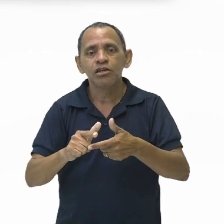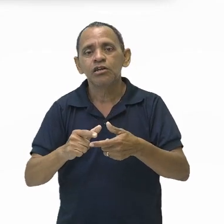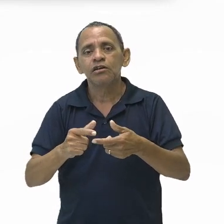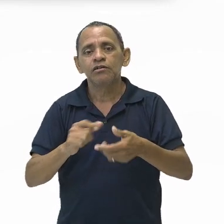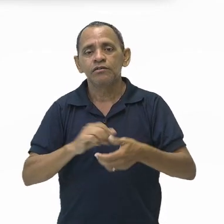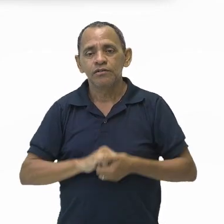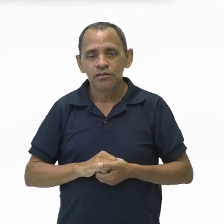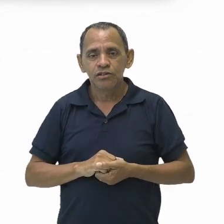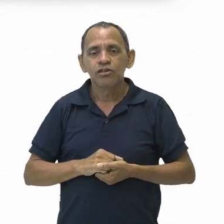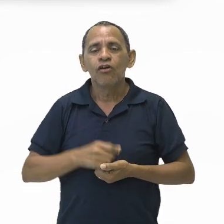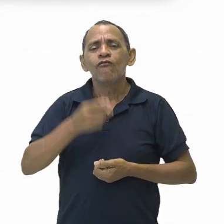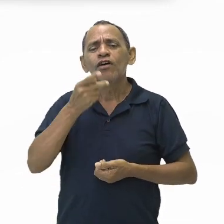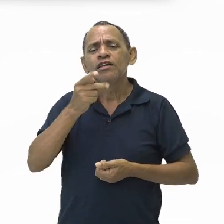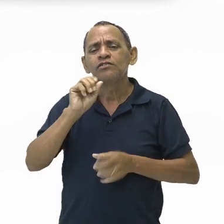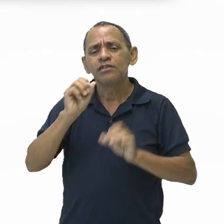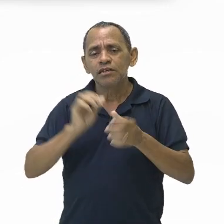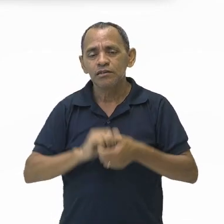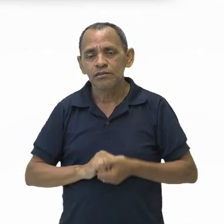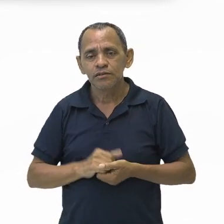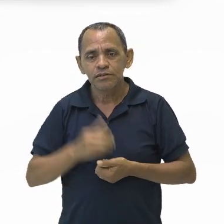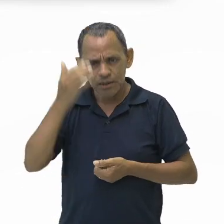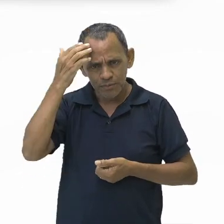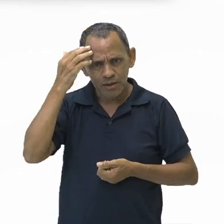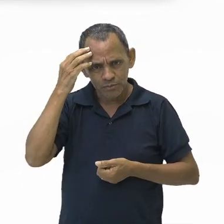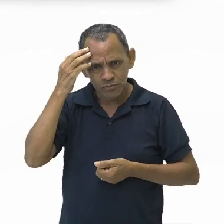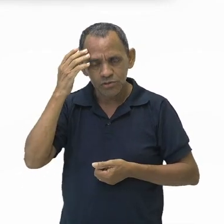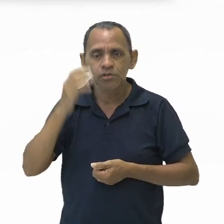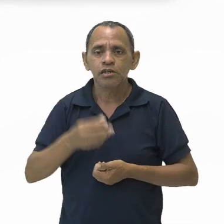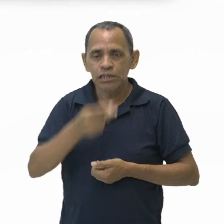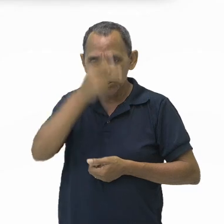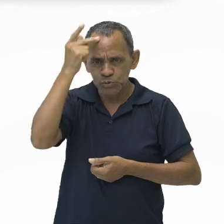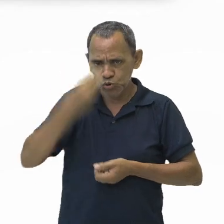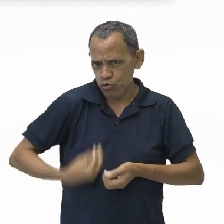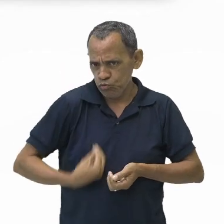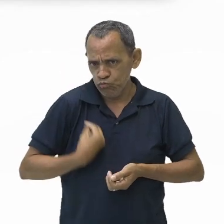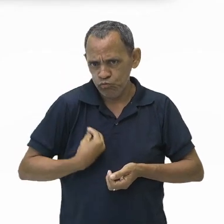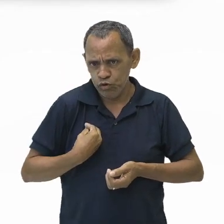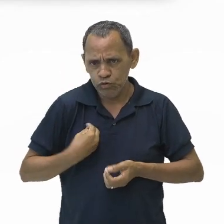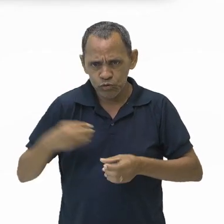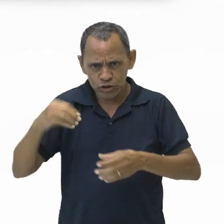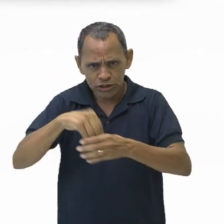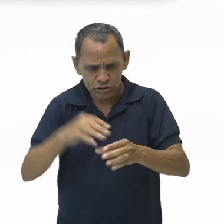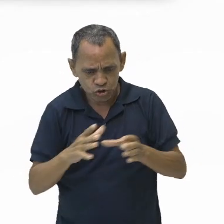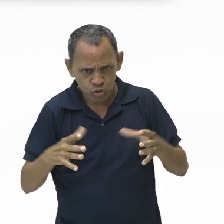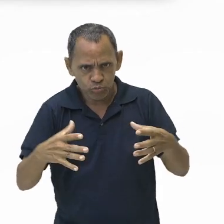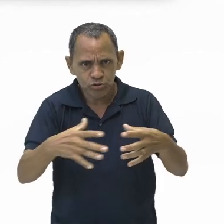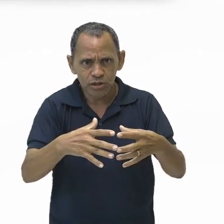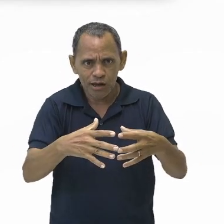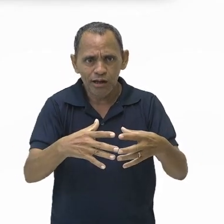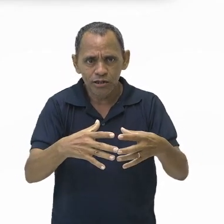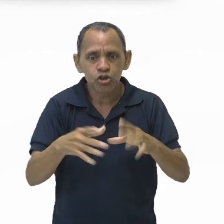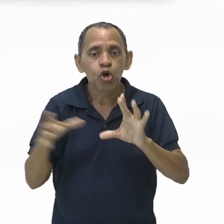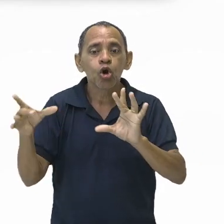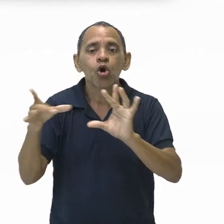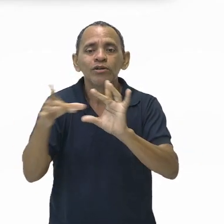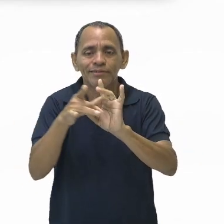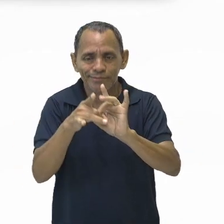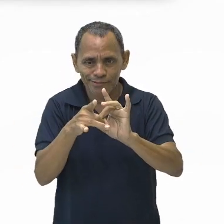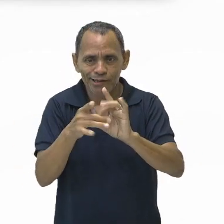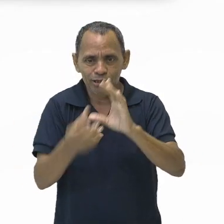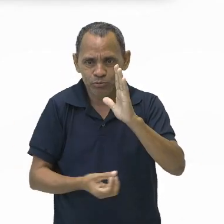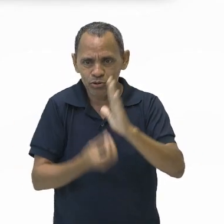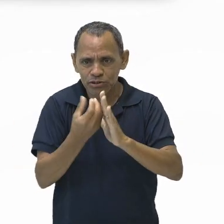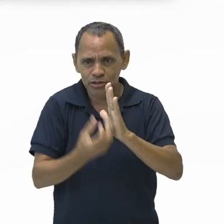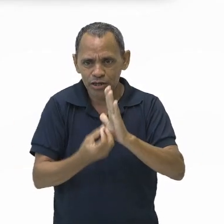a gente sabe que as pessoas que vivem nas comunidades, elas estão conectadas às produções, né? A produção